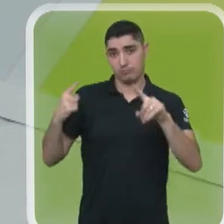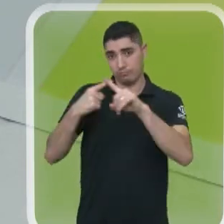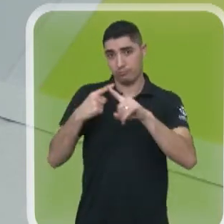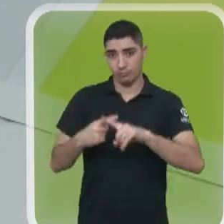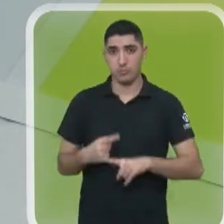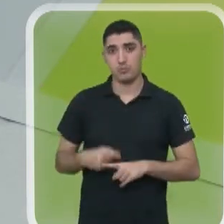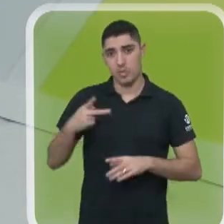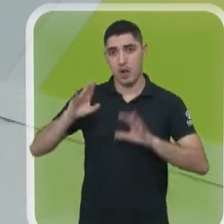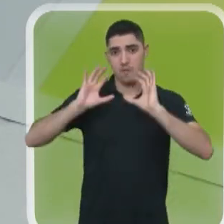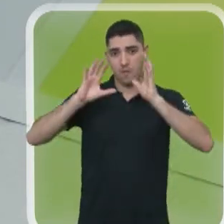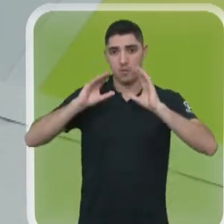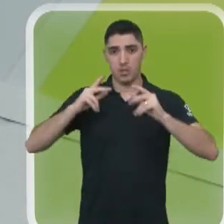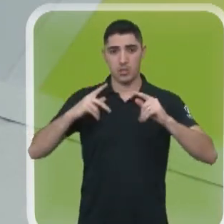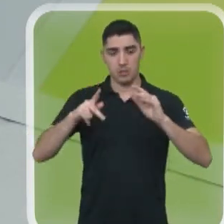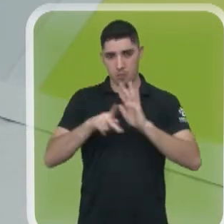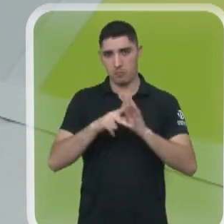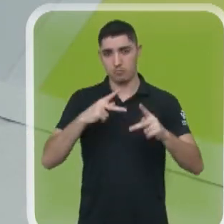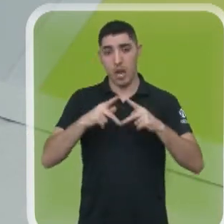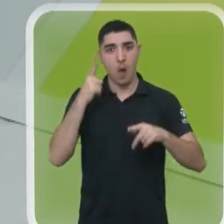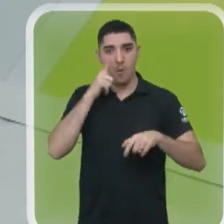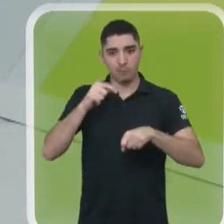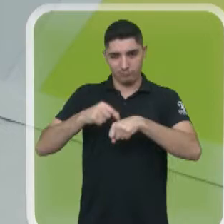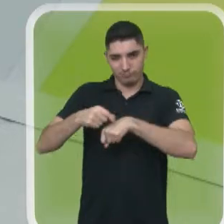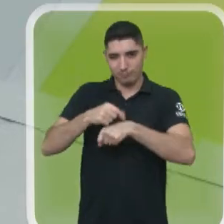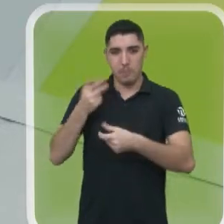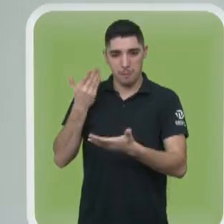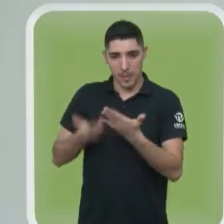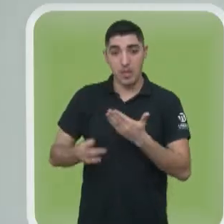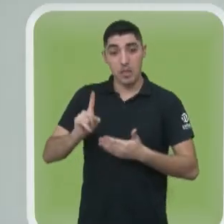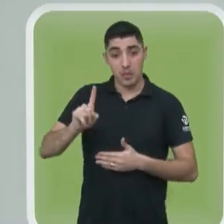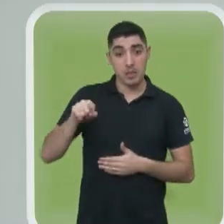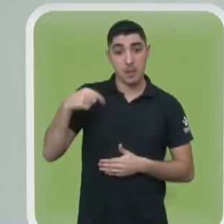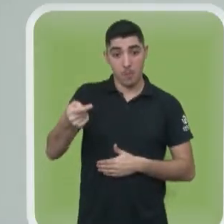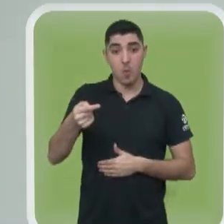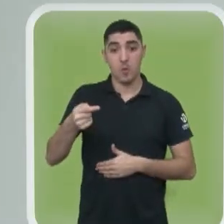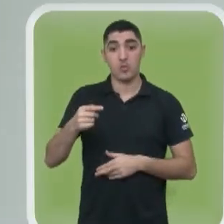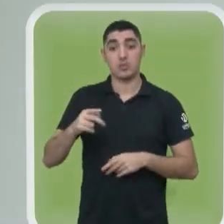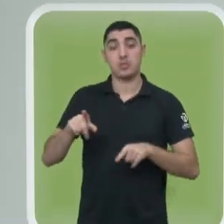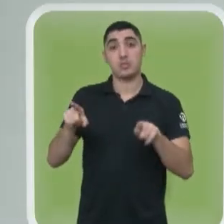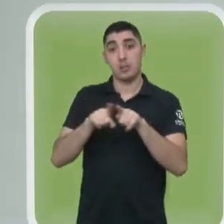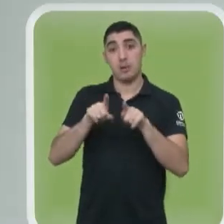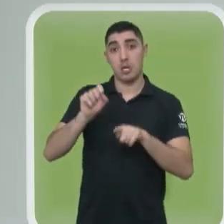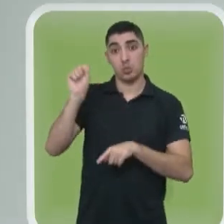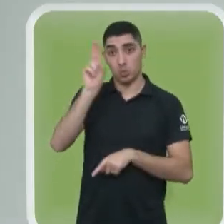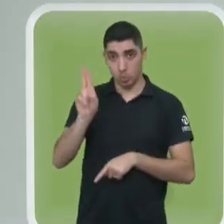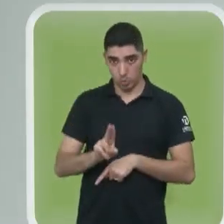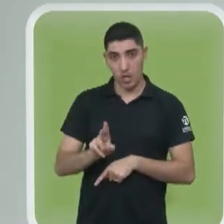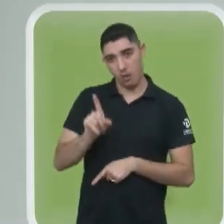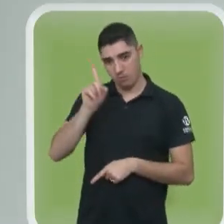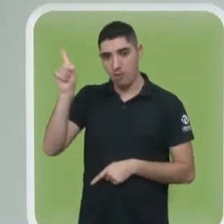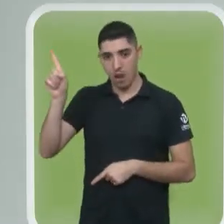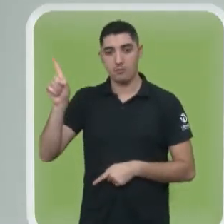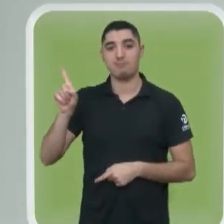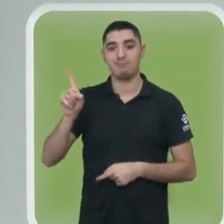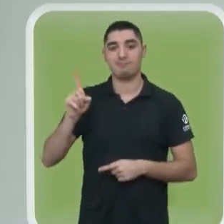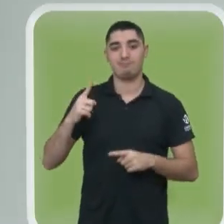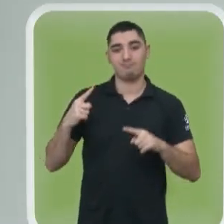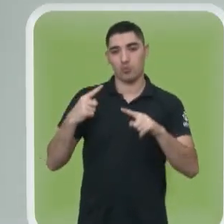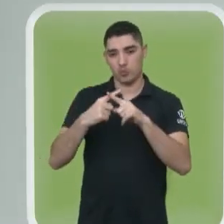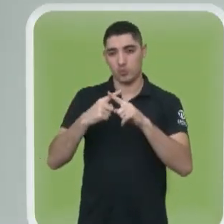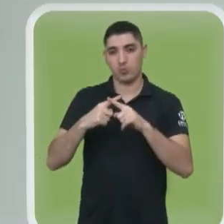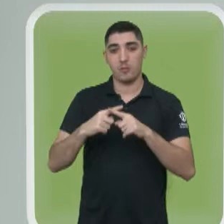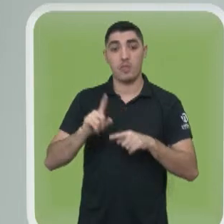farmaconde de vôlei São José estreou vencendo Atibaia 3 a 0 próximo jogo na próxima sexta-feira 19 horas lá na arena Suzano Suzano e Farma Conde